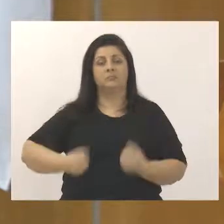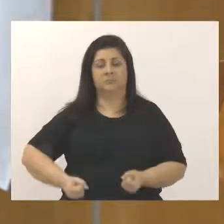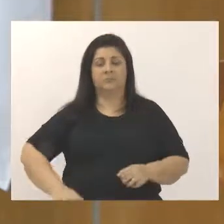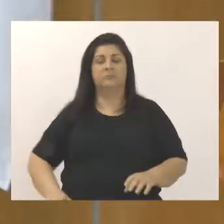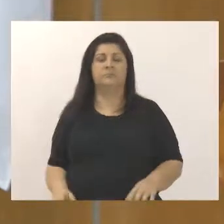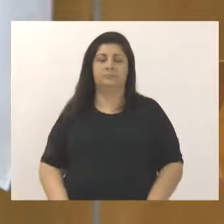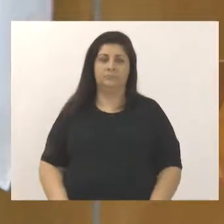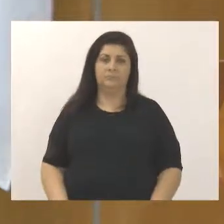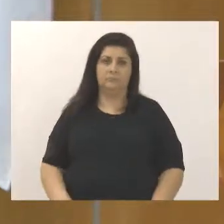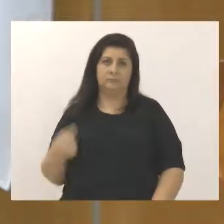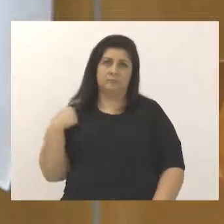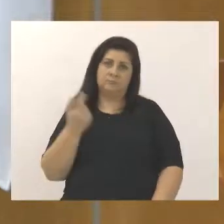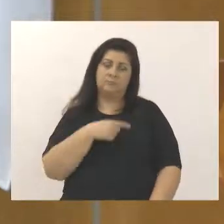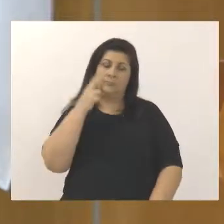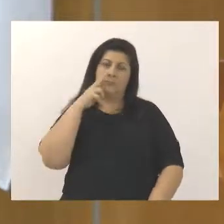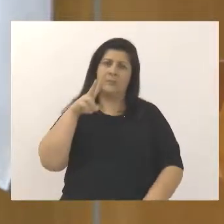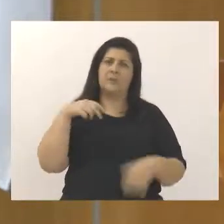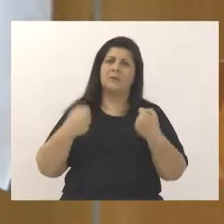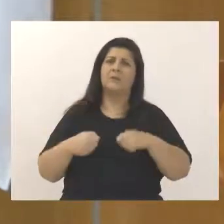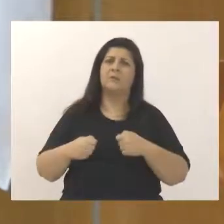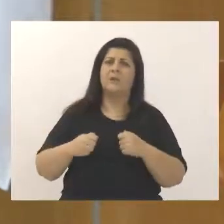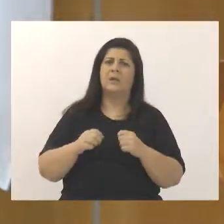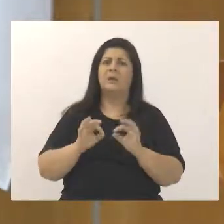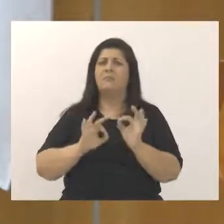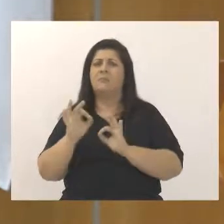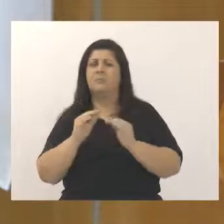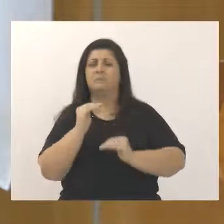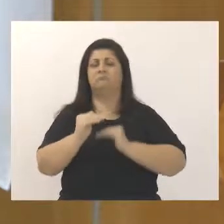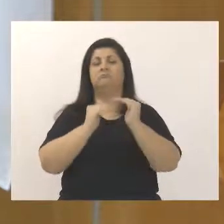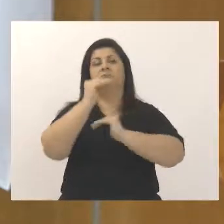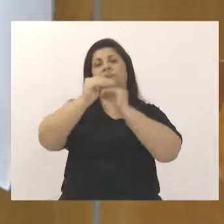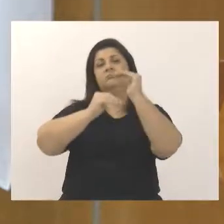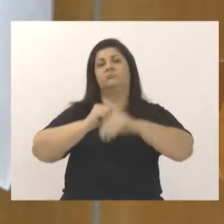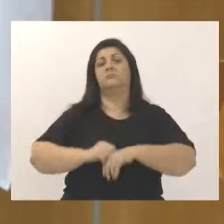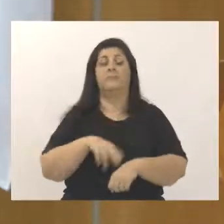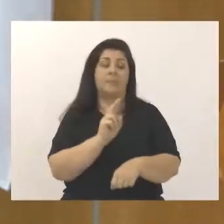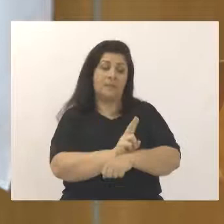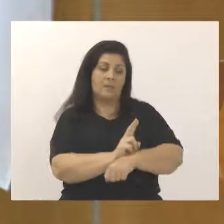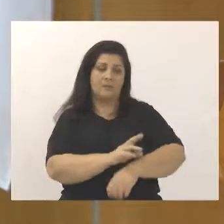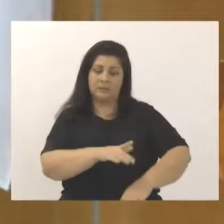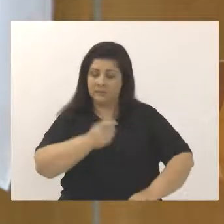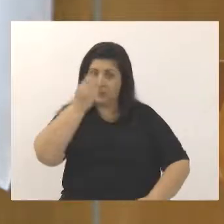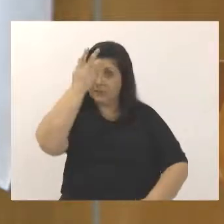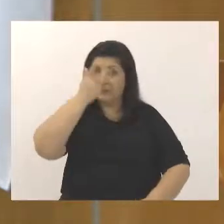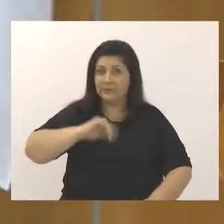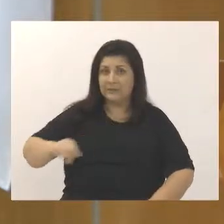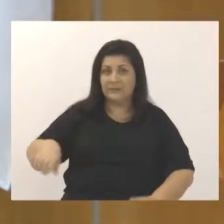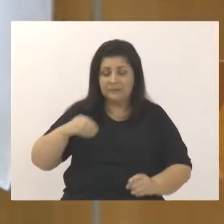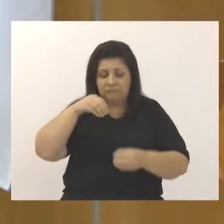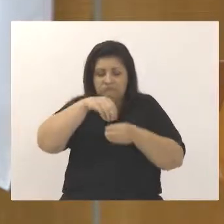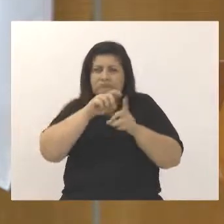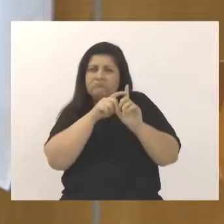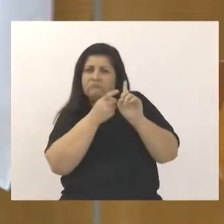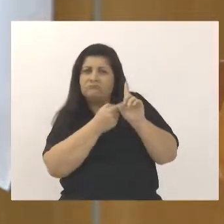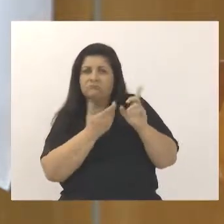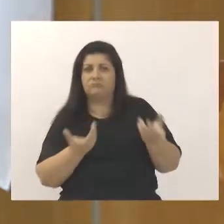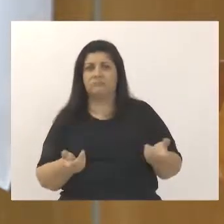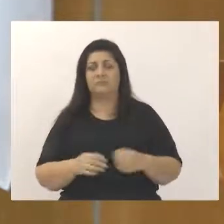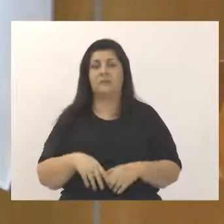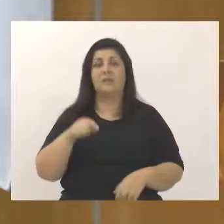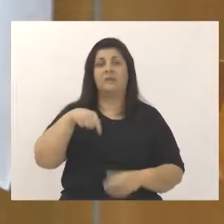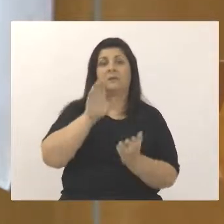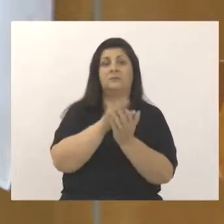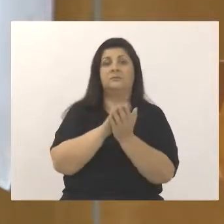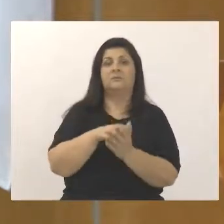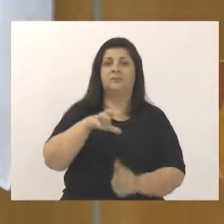a gente vê que precisamos construir esse processo. Precisamos cuidar da criança no ventre da mãe. E a gente vê que em Jacareí,